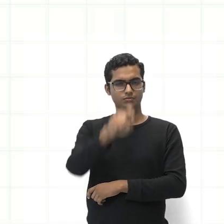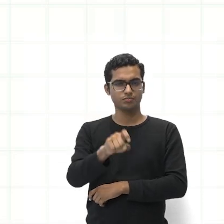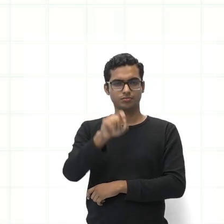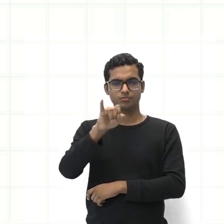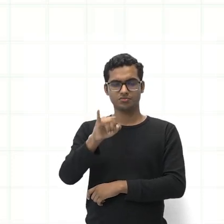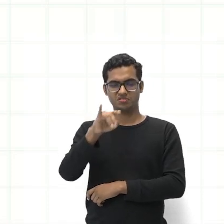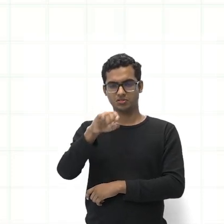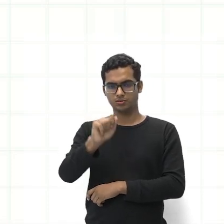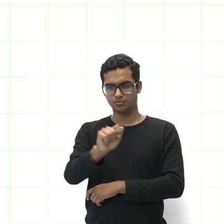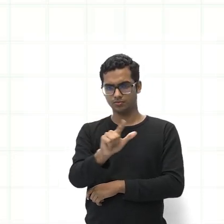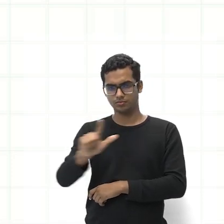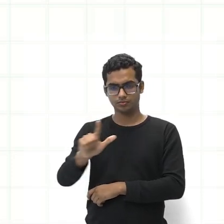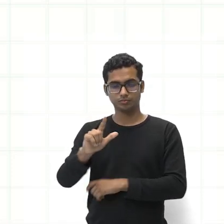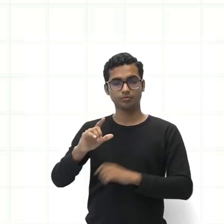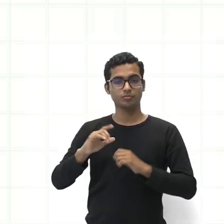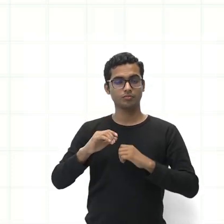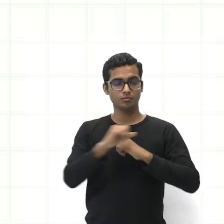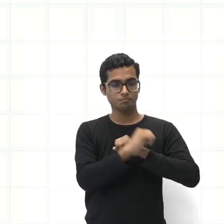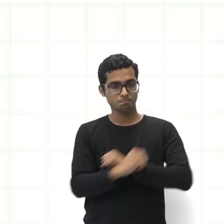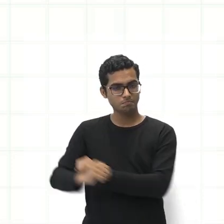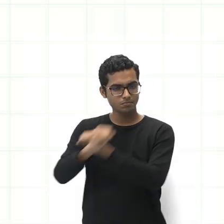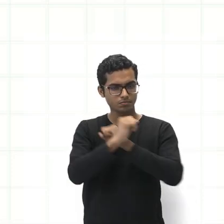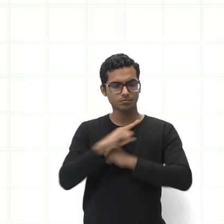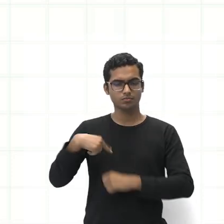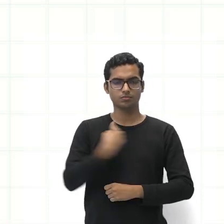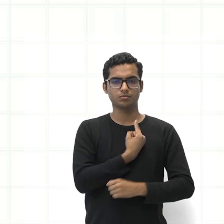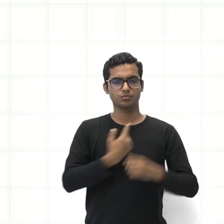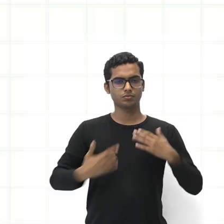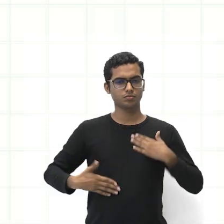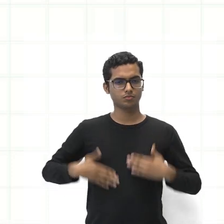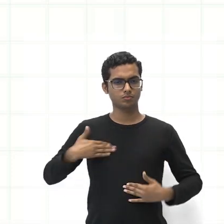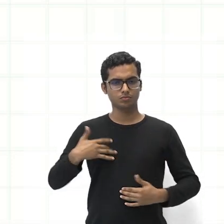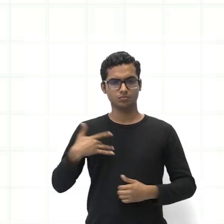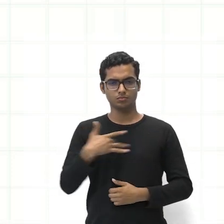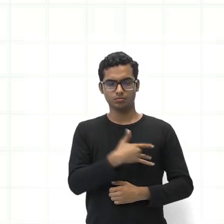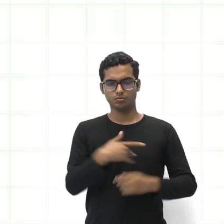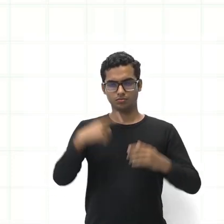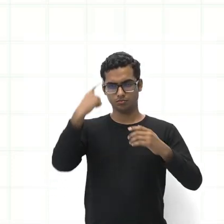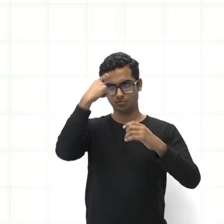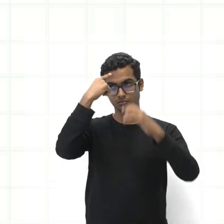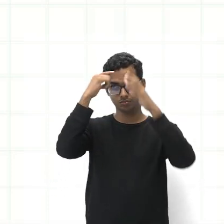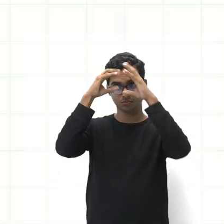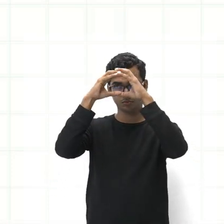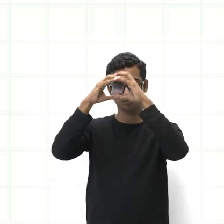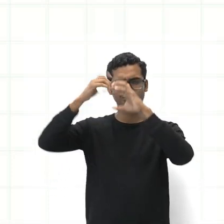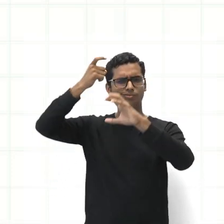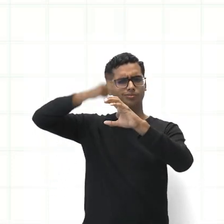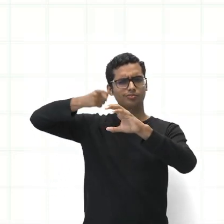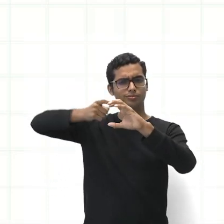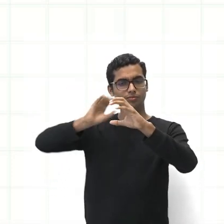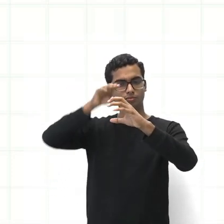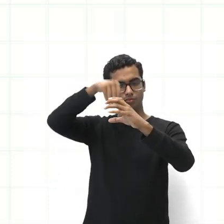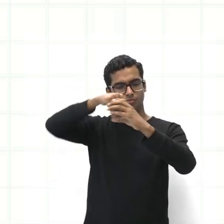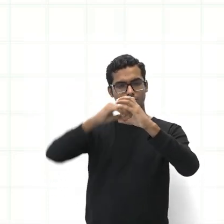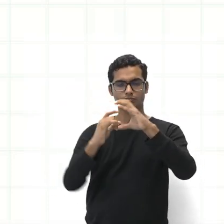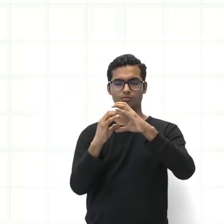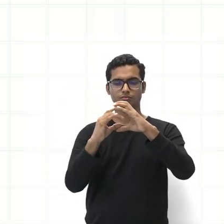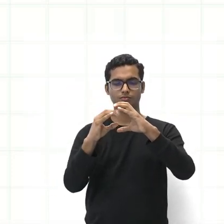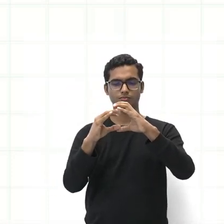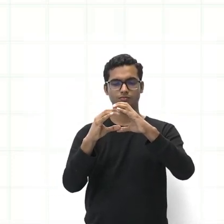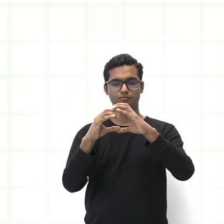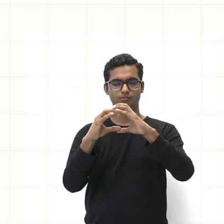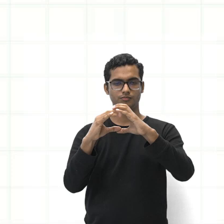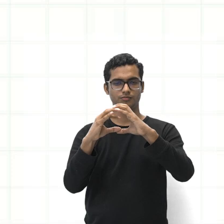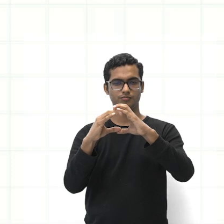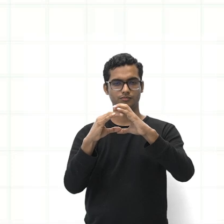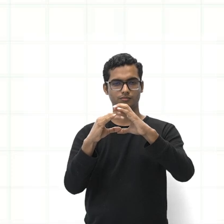ele protege os nossos órgãos vitais. No seu crânio tem o quê? O meu